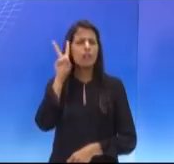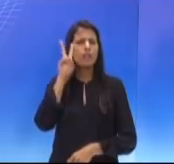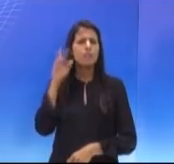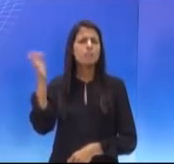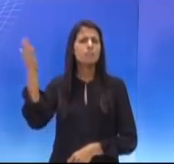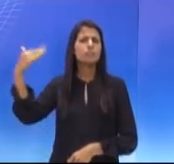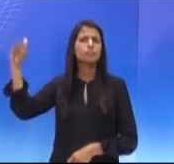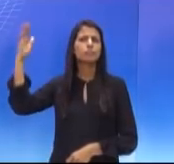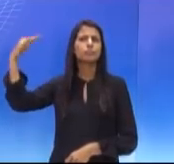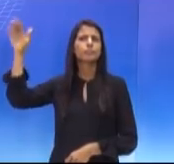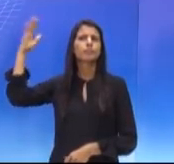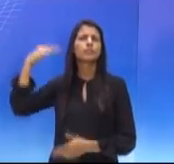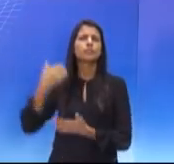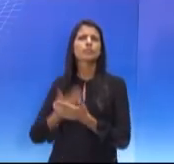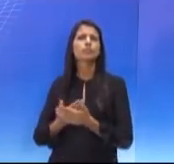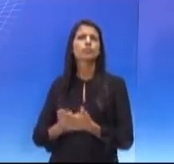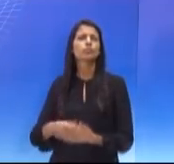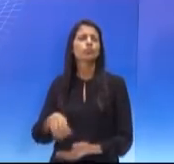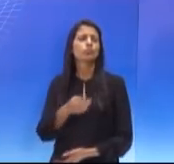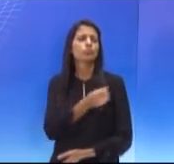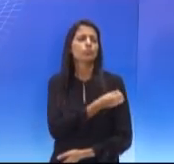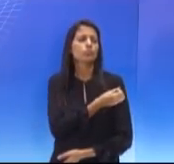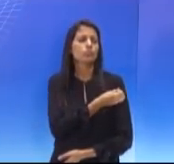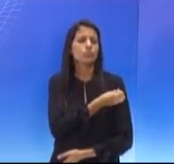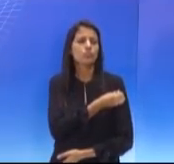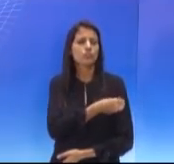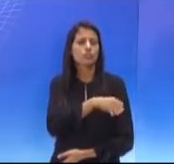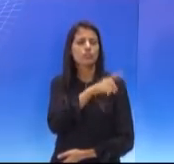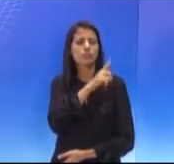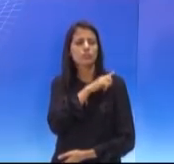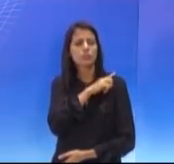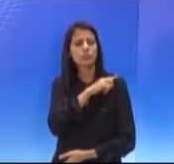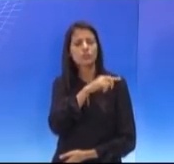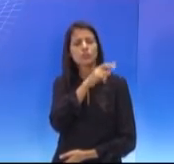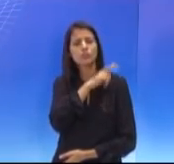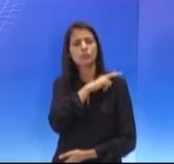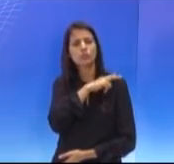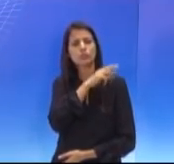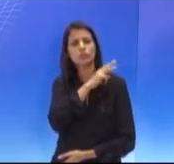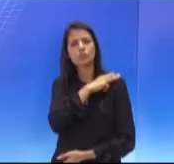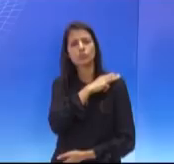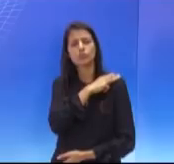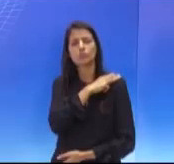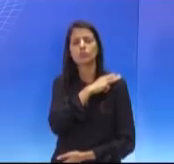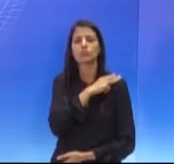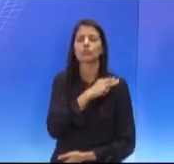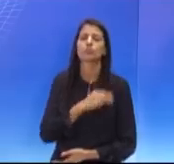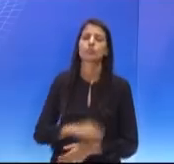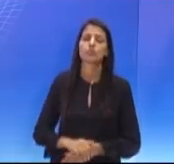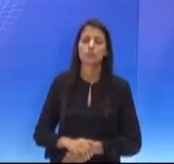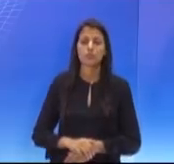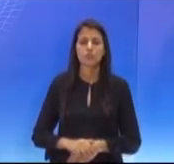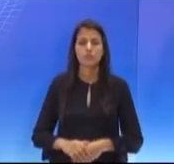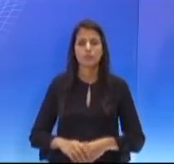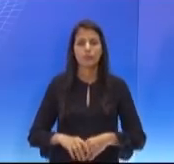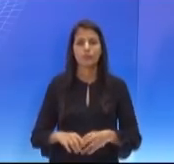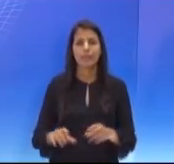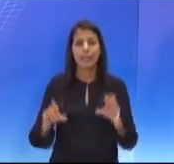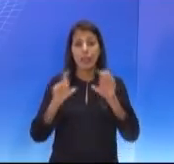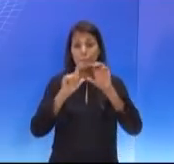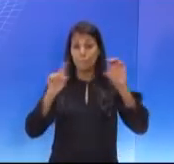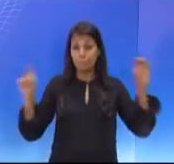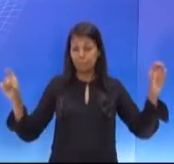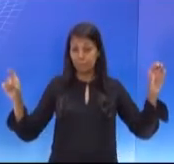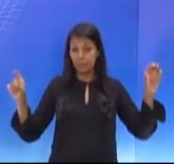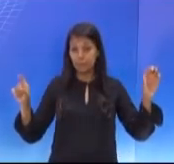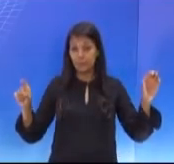desde o 6º ano até o 2º ano, certo? É a matemática básica mesmo. A questão é que é grande para a gente ler